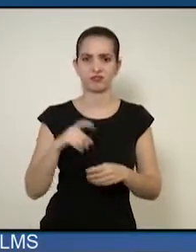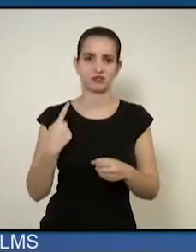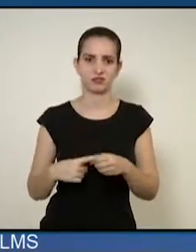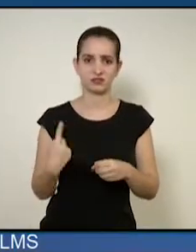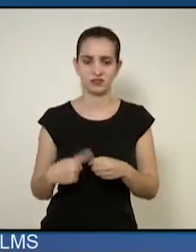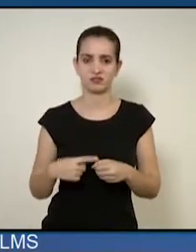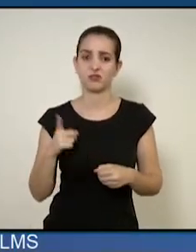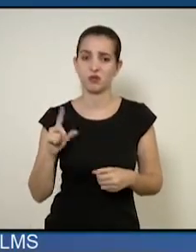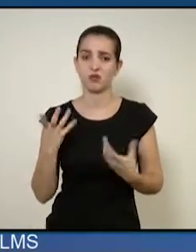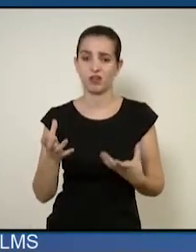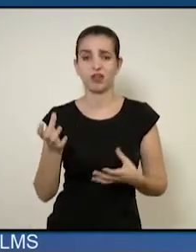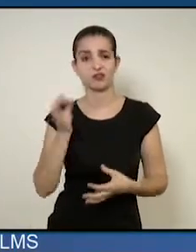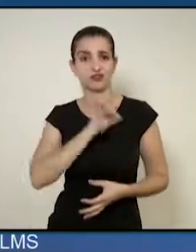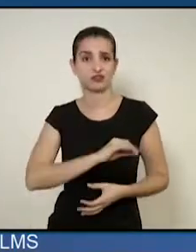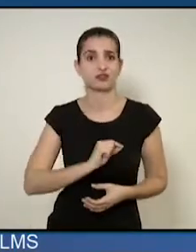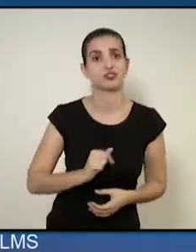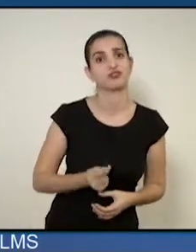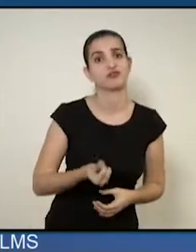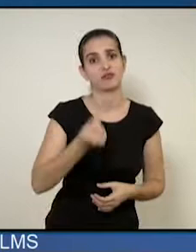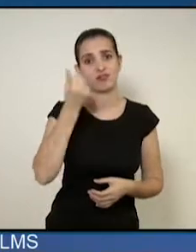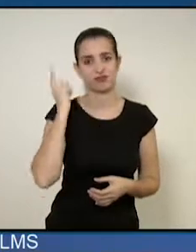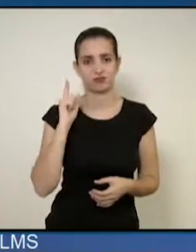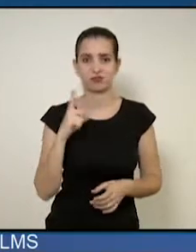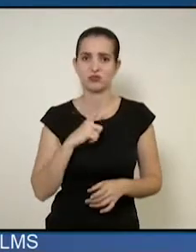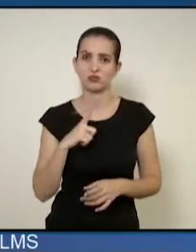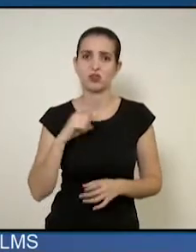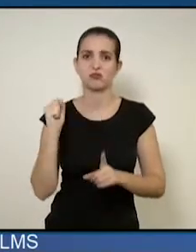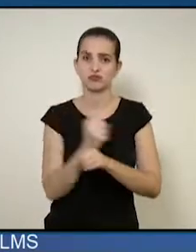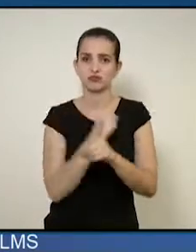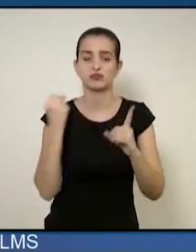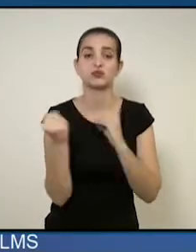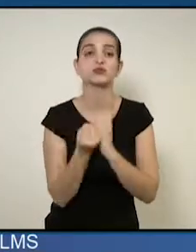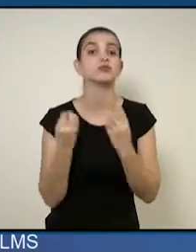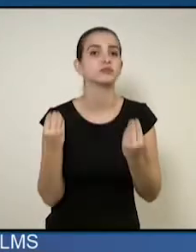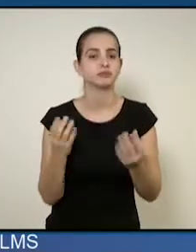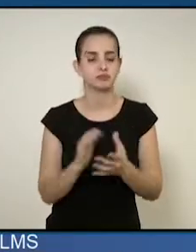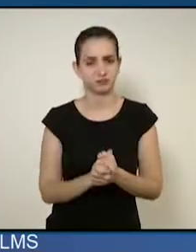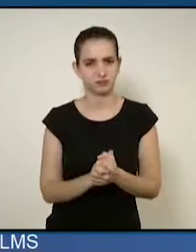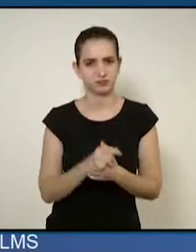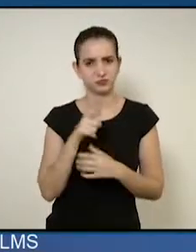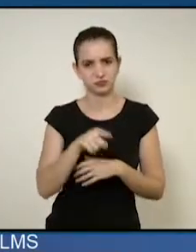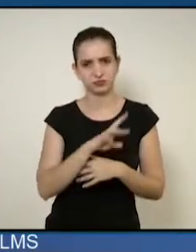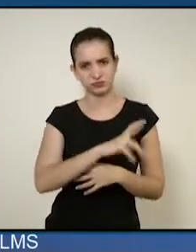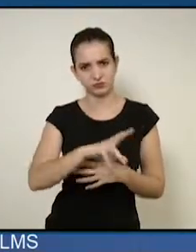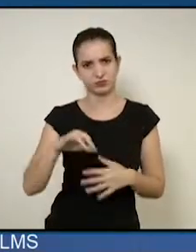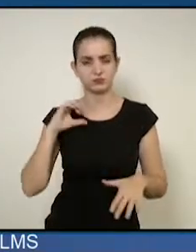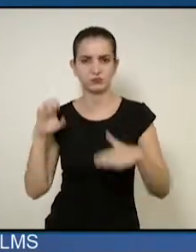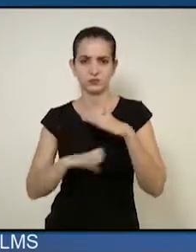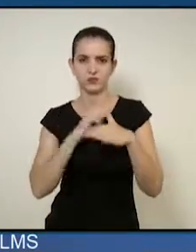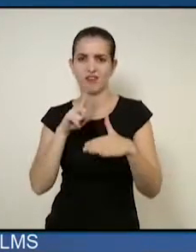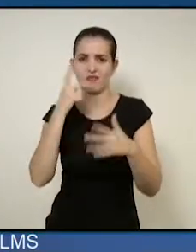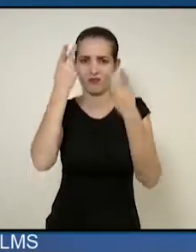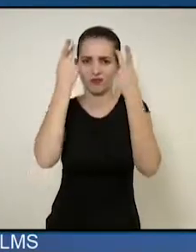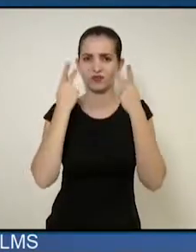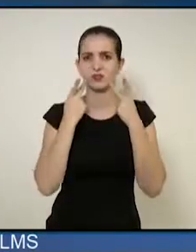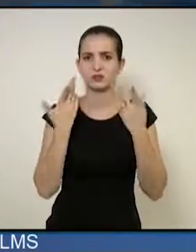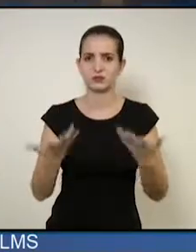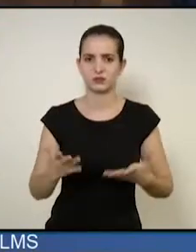dinheiro. O lado social, deputado João Grandão, dessas empresas é uma